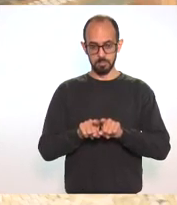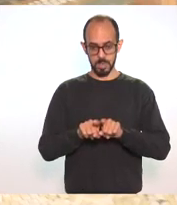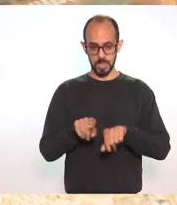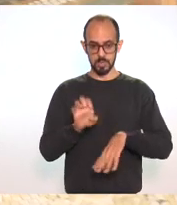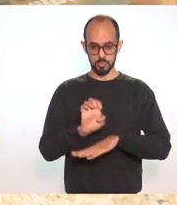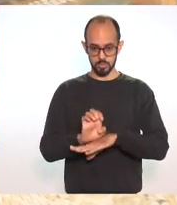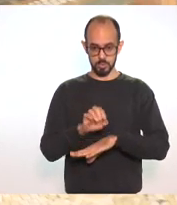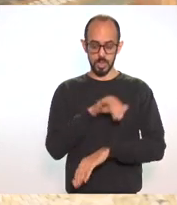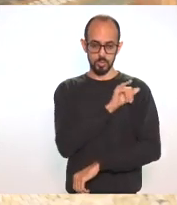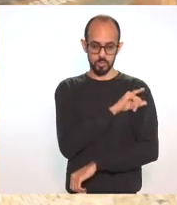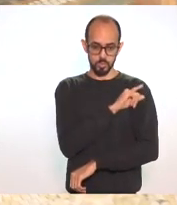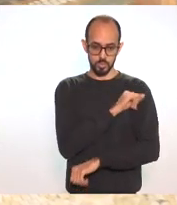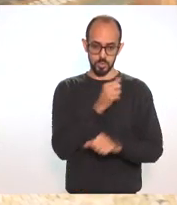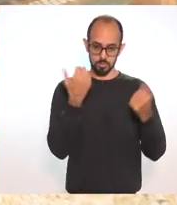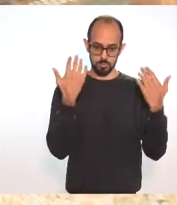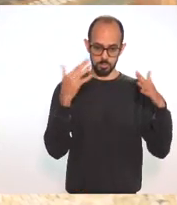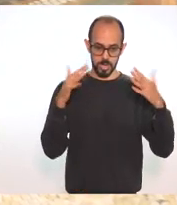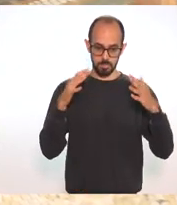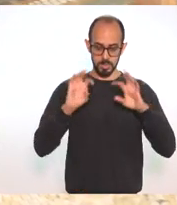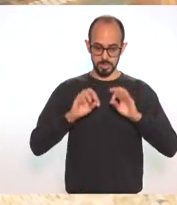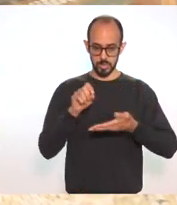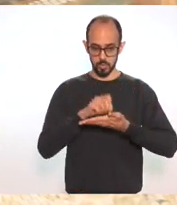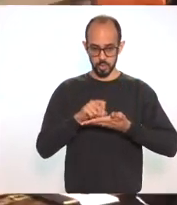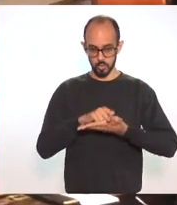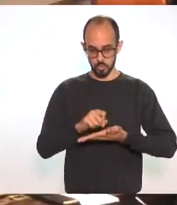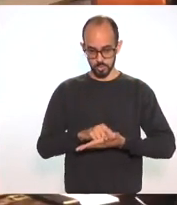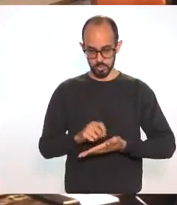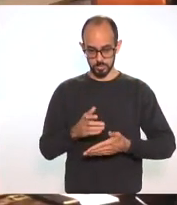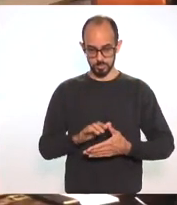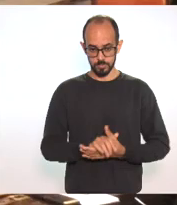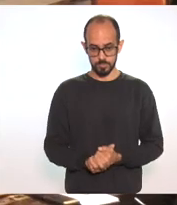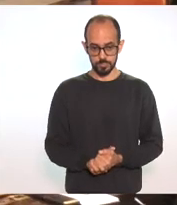queria registrar isso aqui. Parabéns aos autores e às autoras.